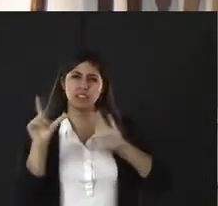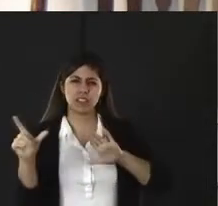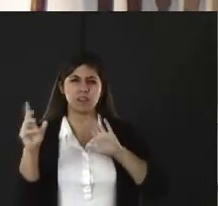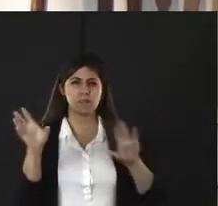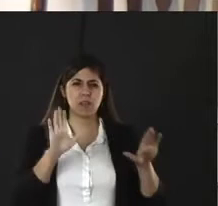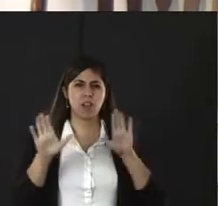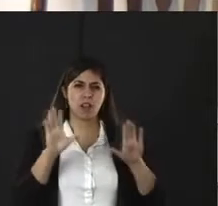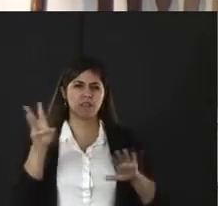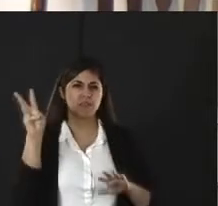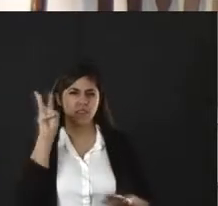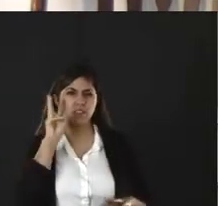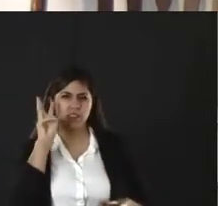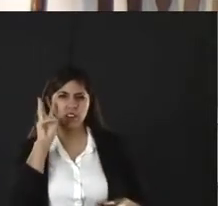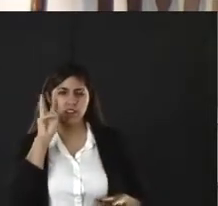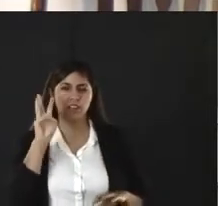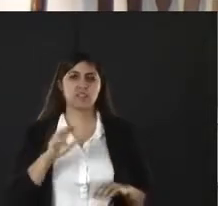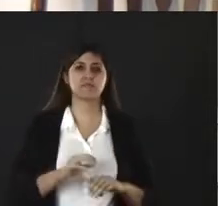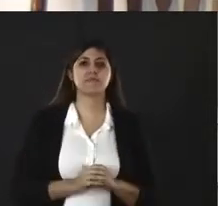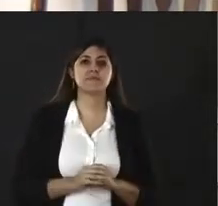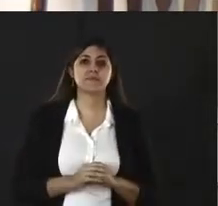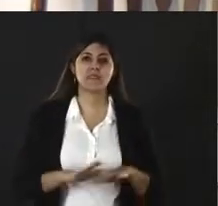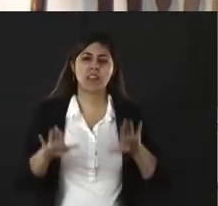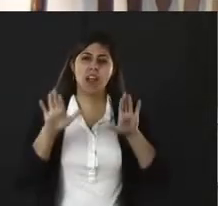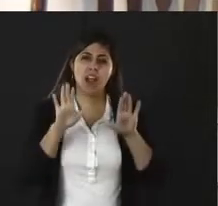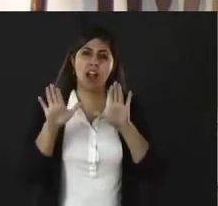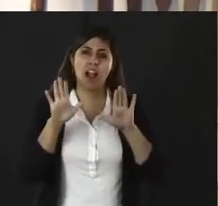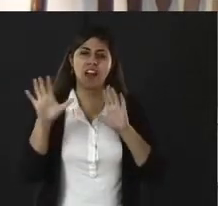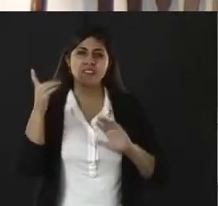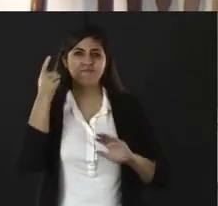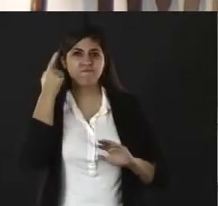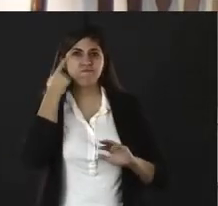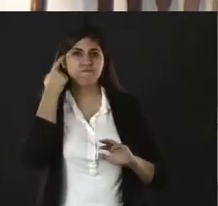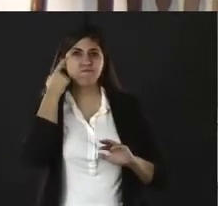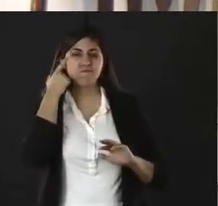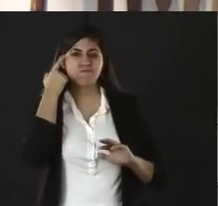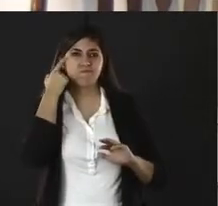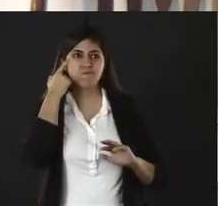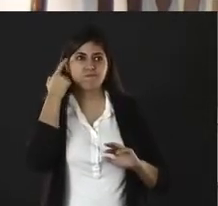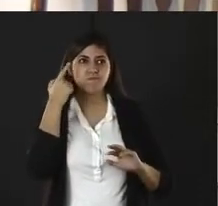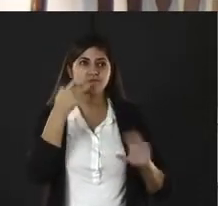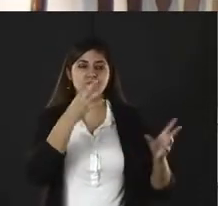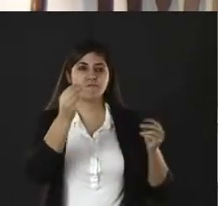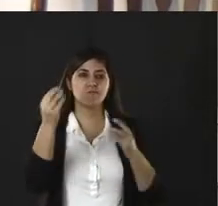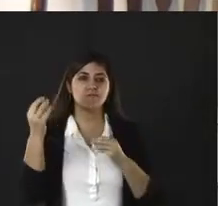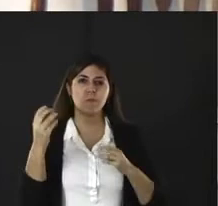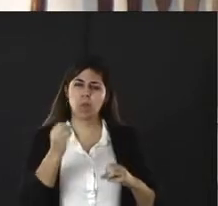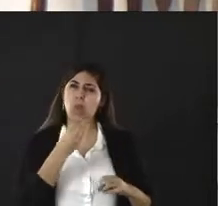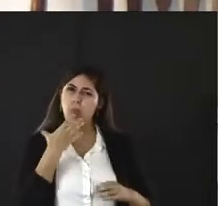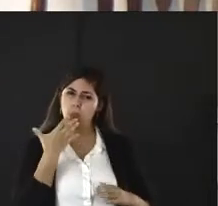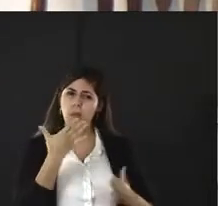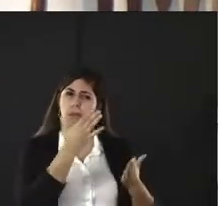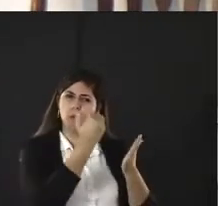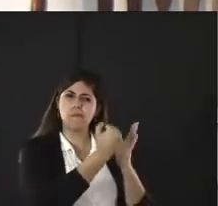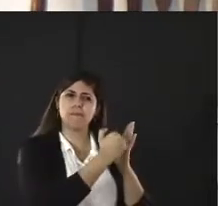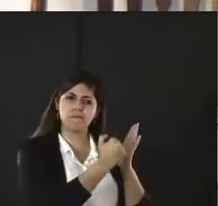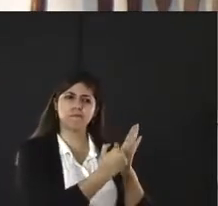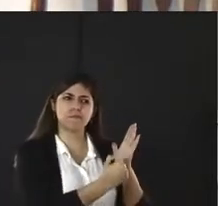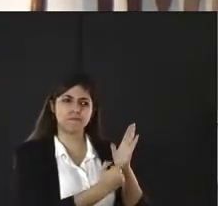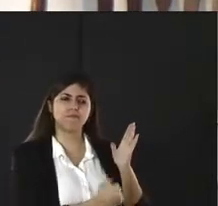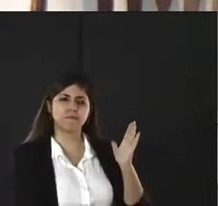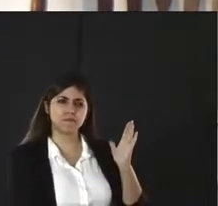terça feira alguns momentos eu pensei assim uma boa liturgia uma liturgia